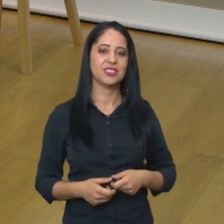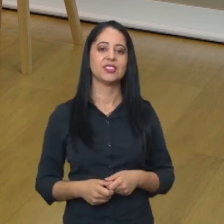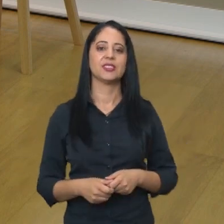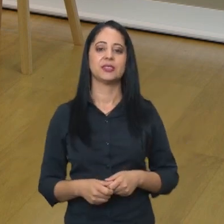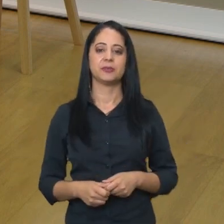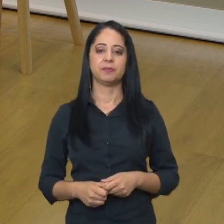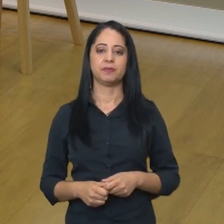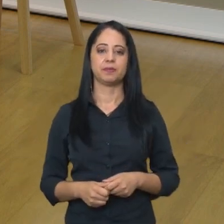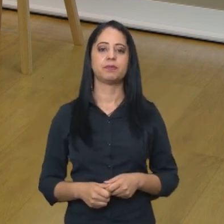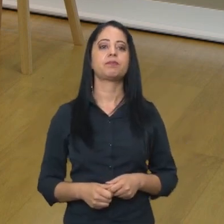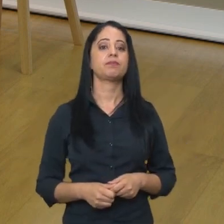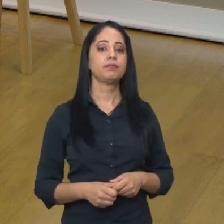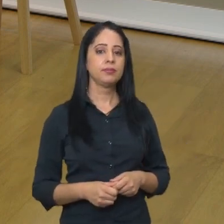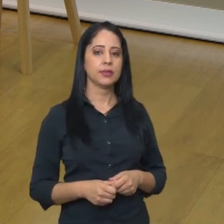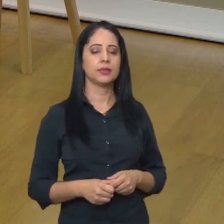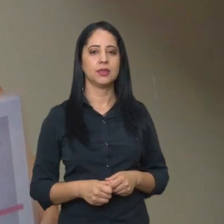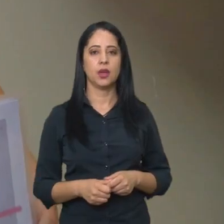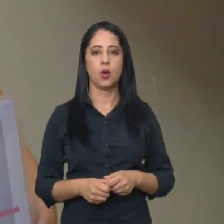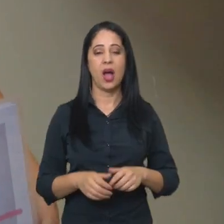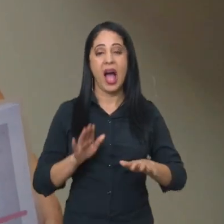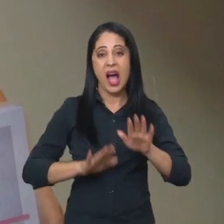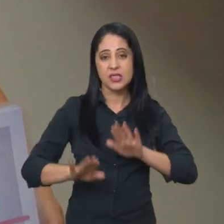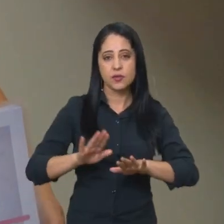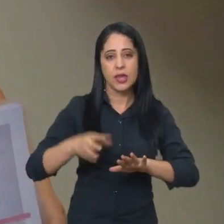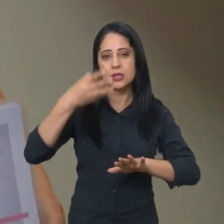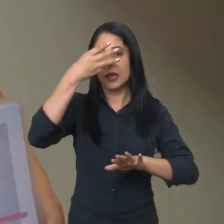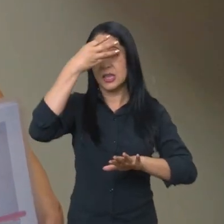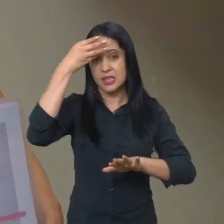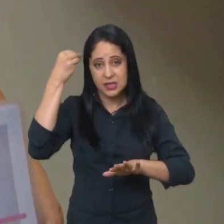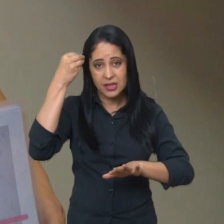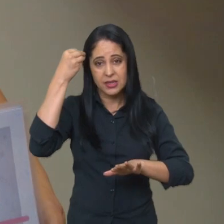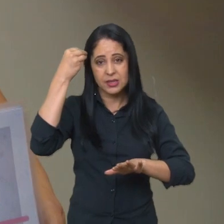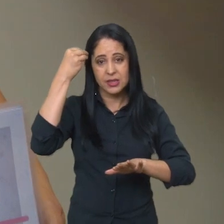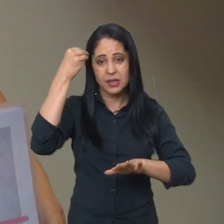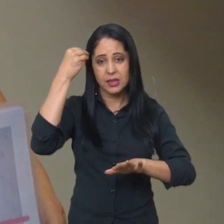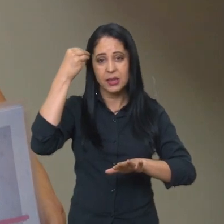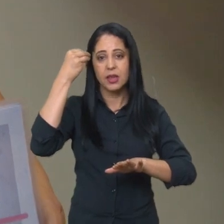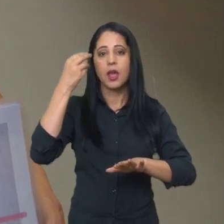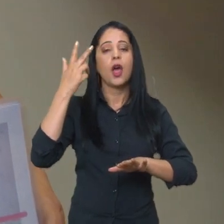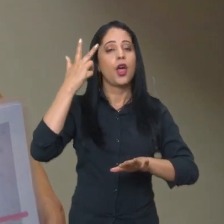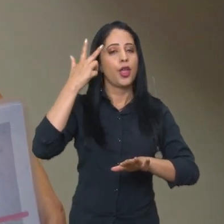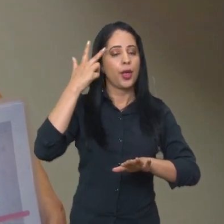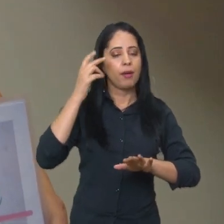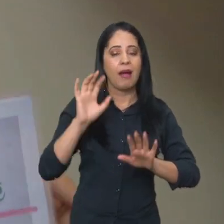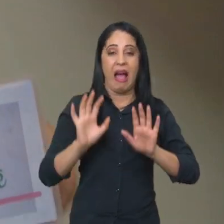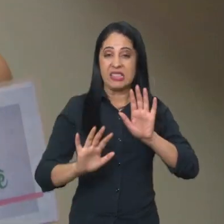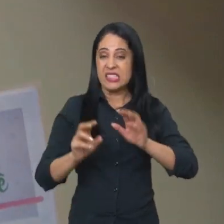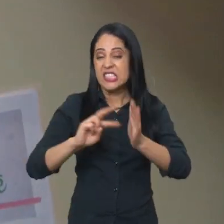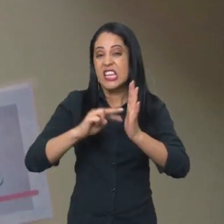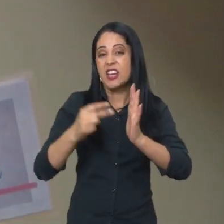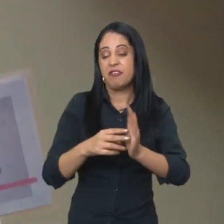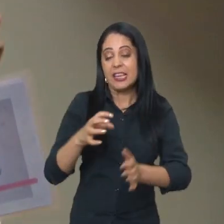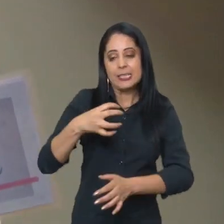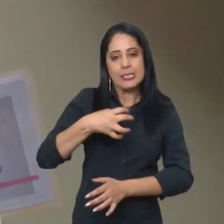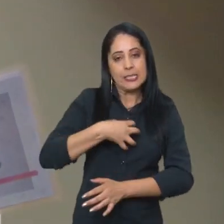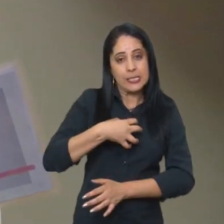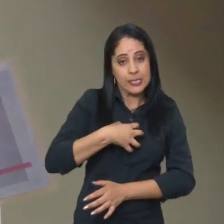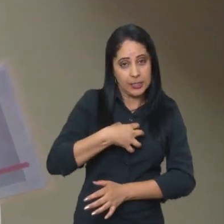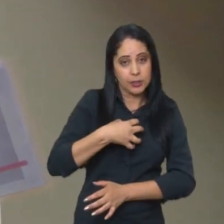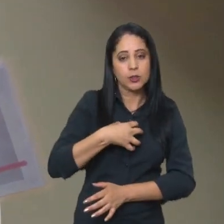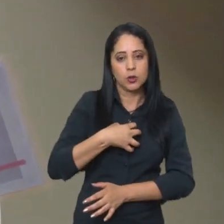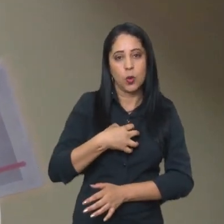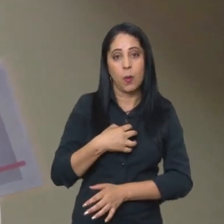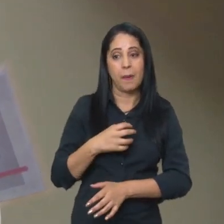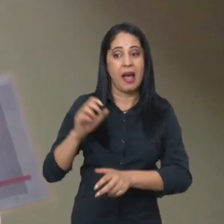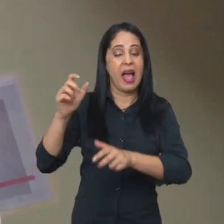Gisele. Ótimo! Pequenos esquecimentos e falta de concentração costumam ser os primeiros sintomas para a